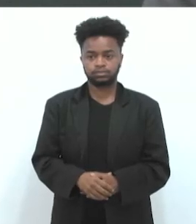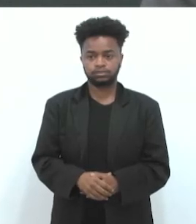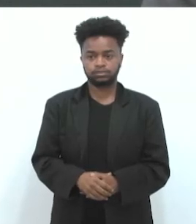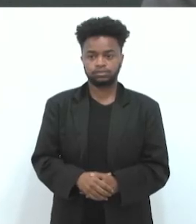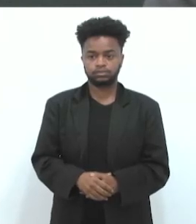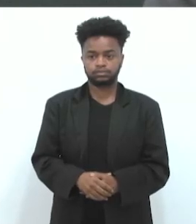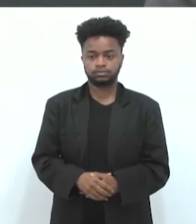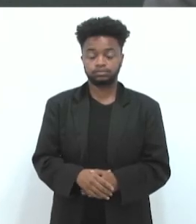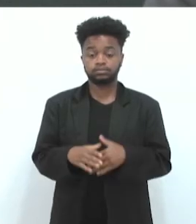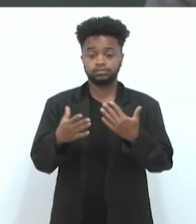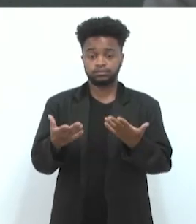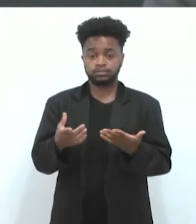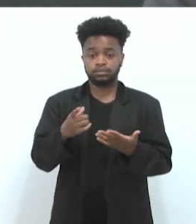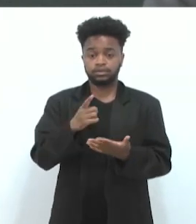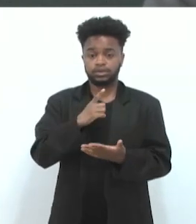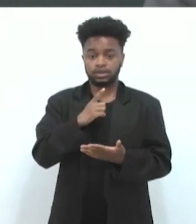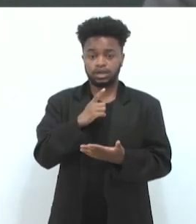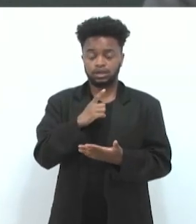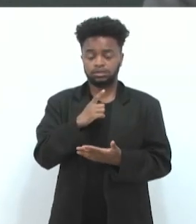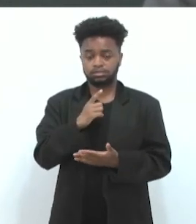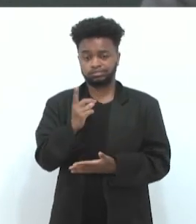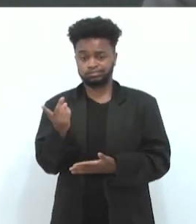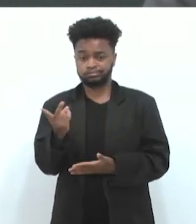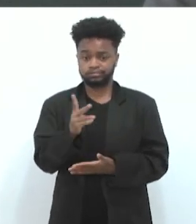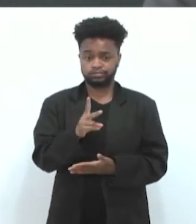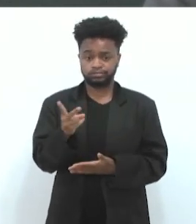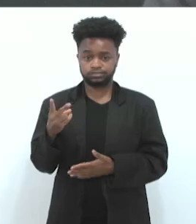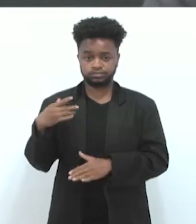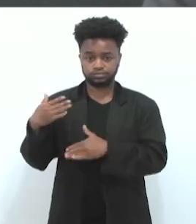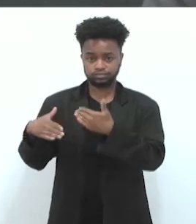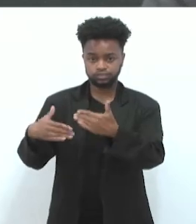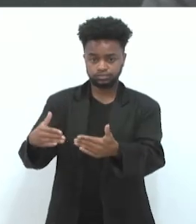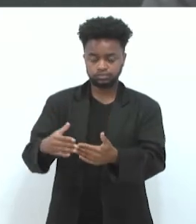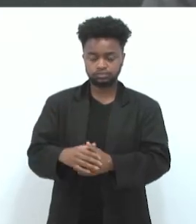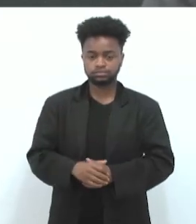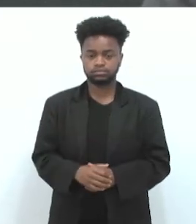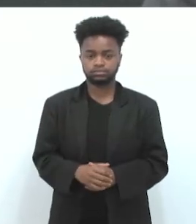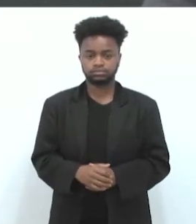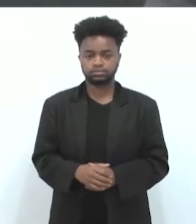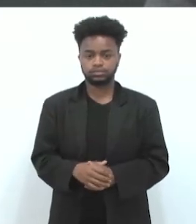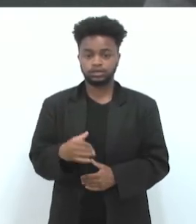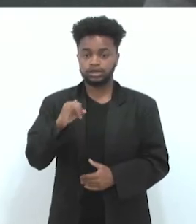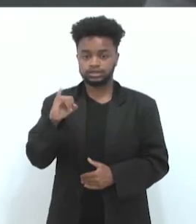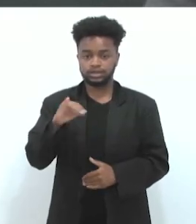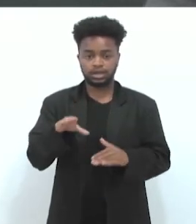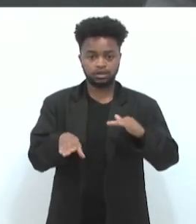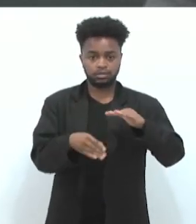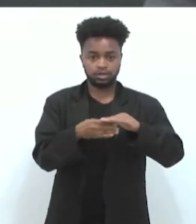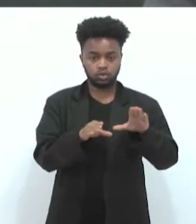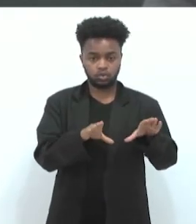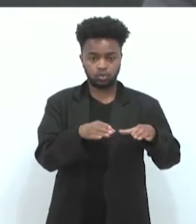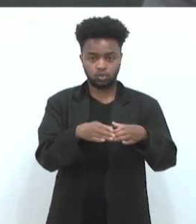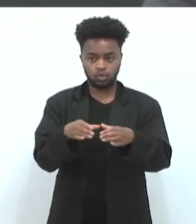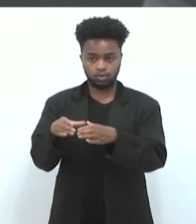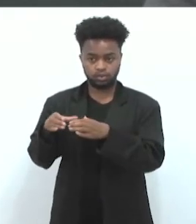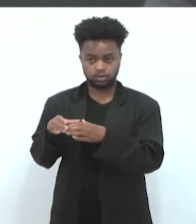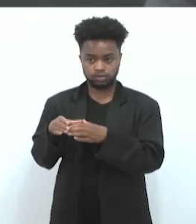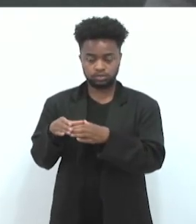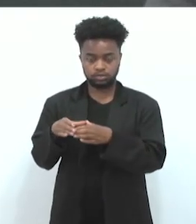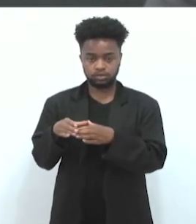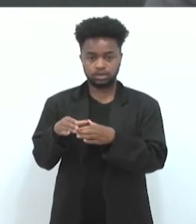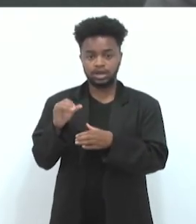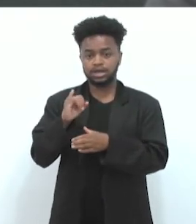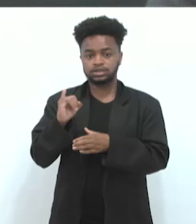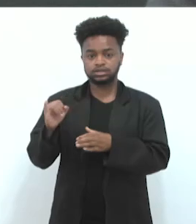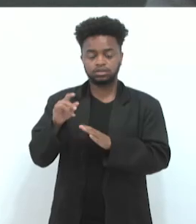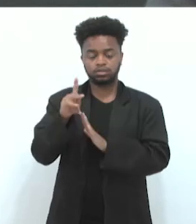há uma dualidade procedimental. No caso de emendas de comissão, quando o